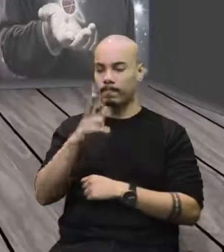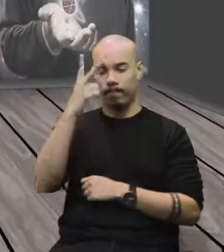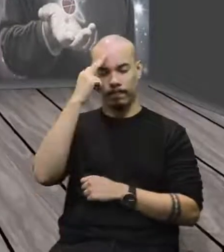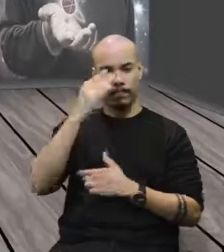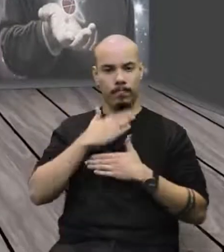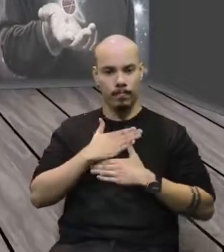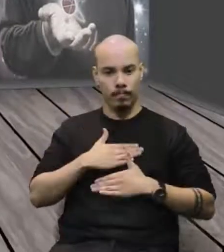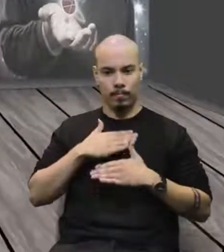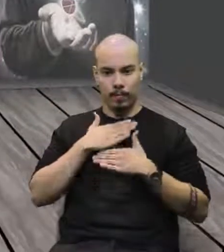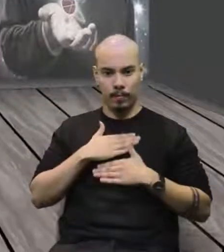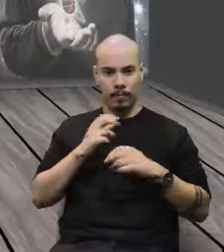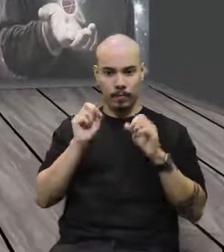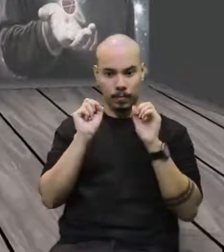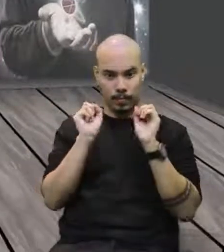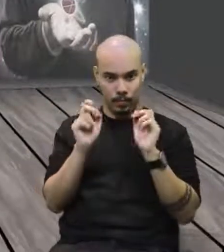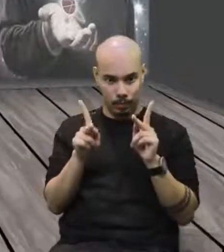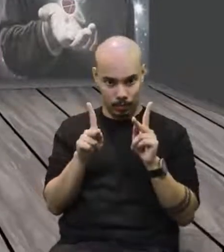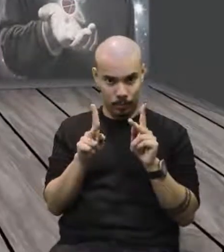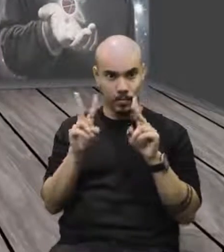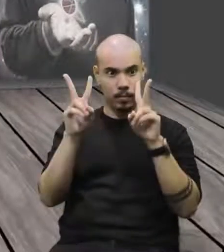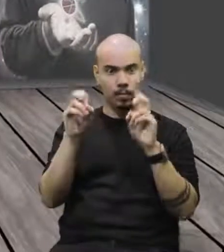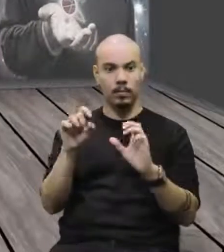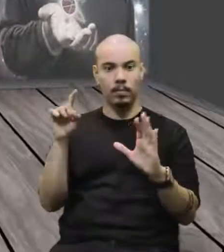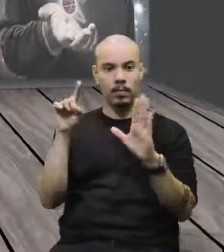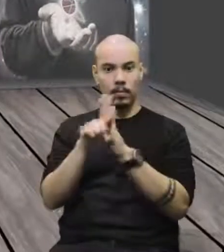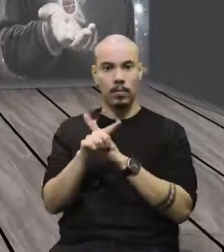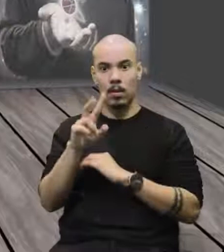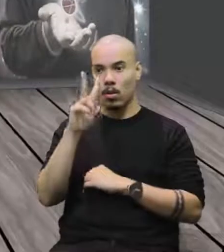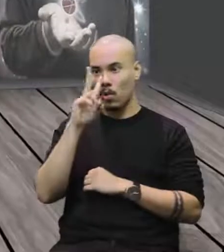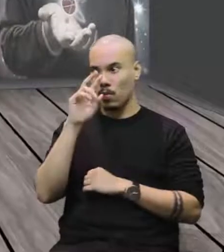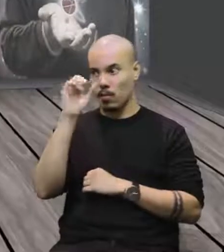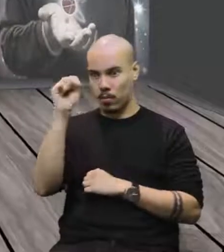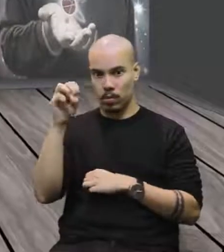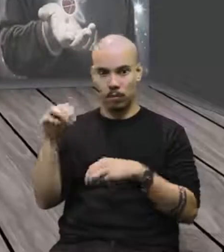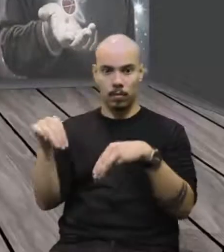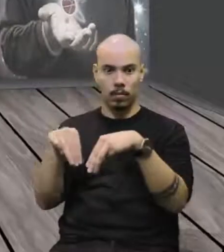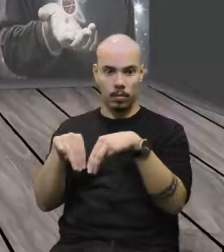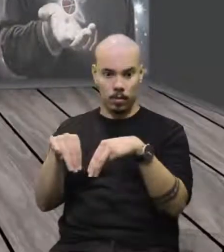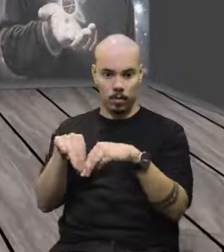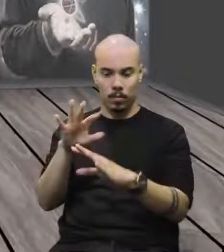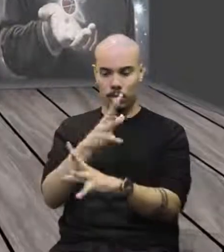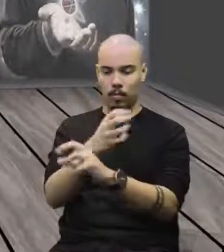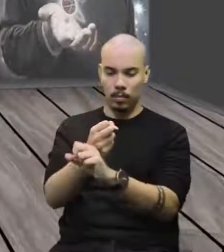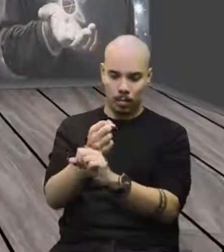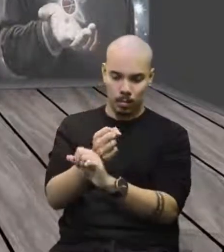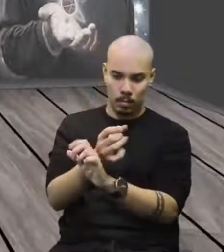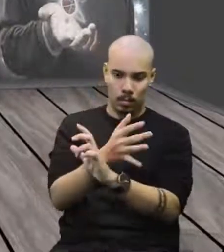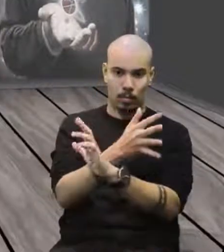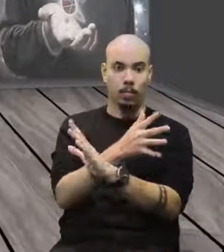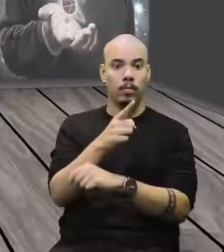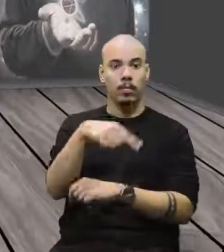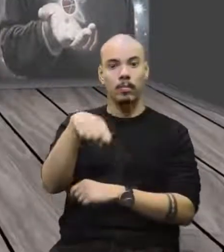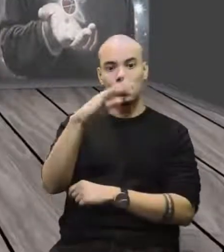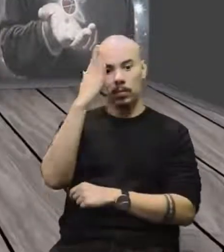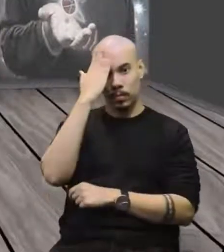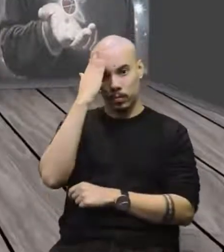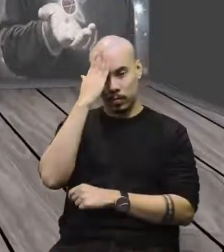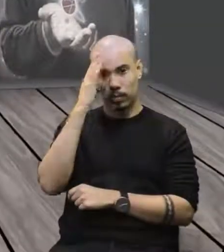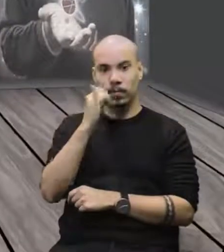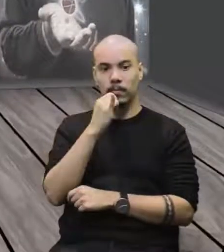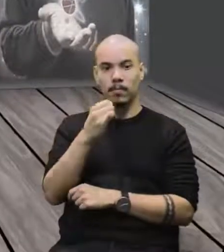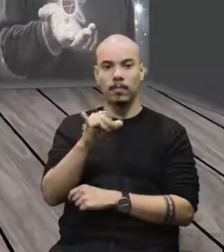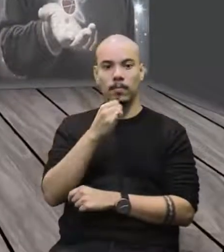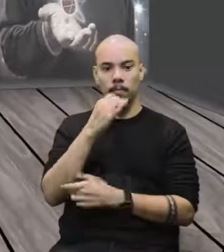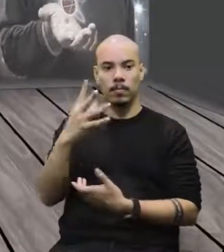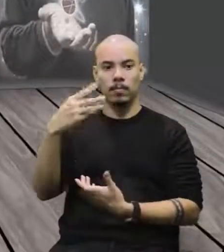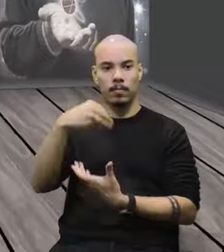tranquila. E sobre a questão da força magnética que atrai, se sabe que a corrente que passa